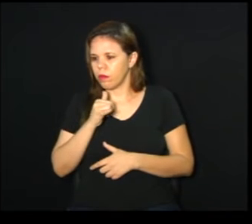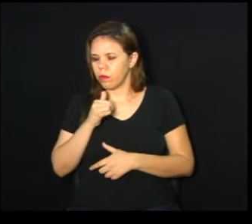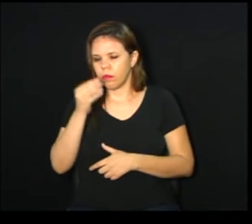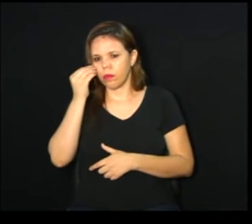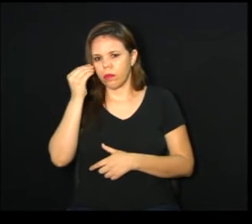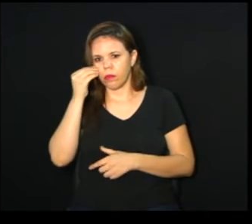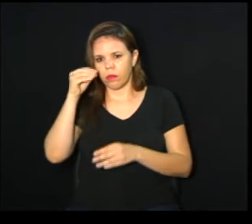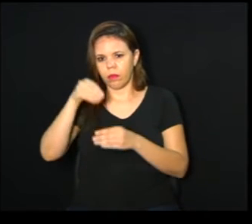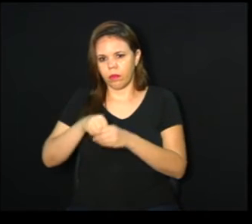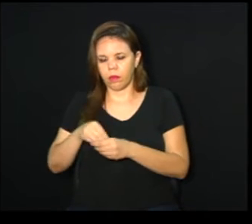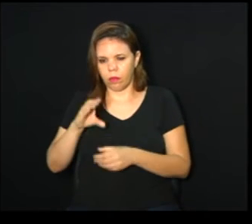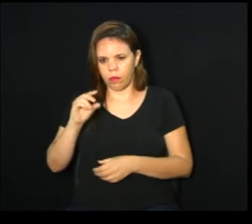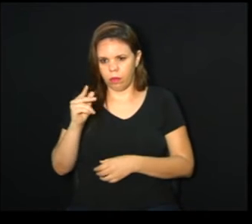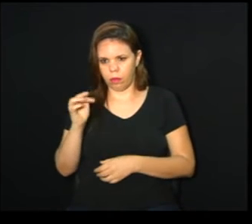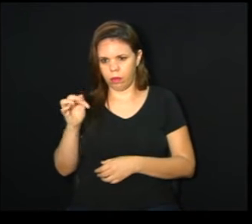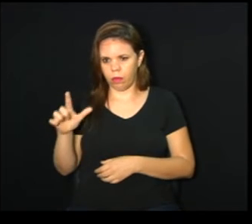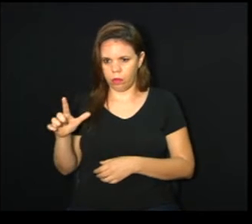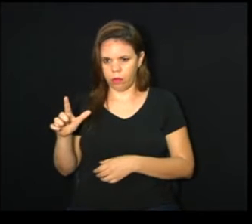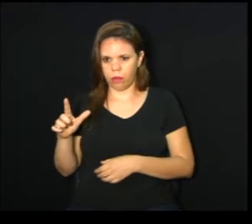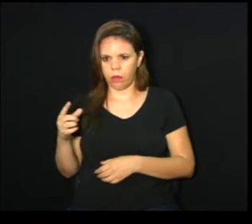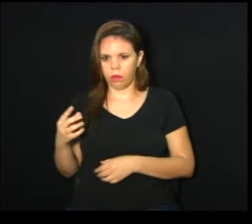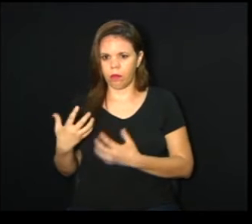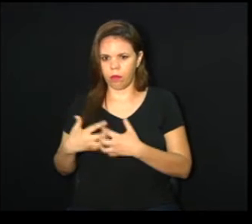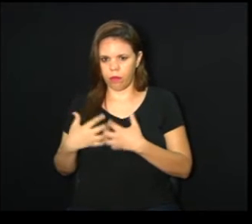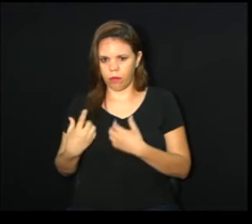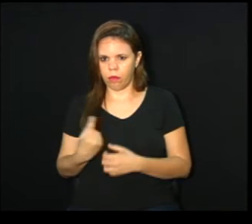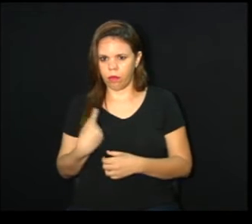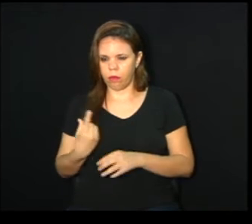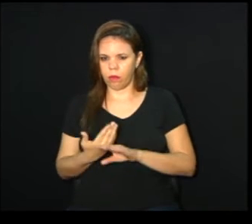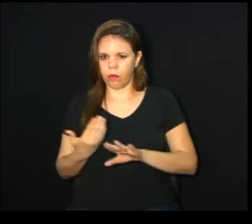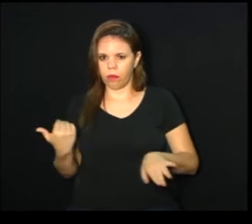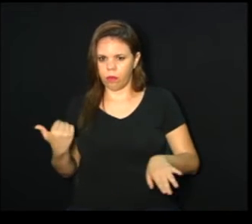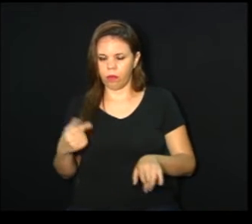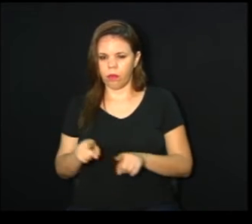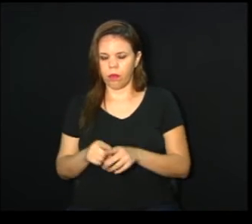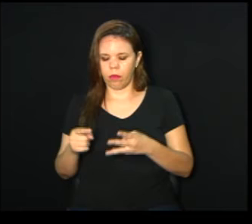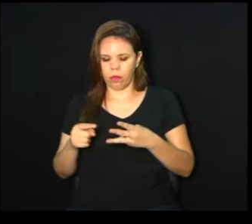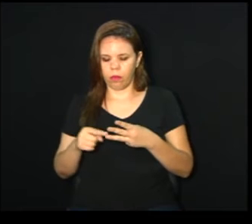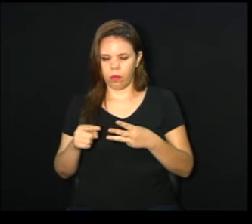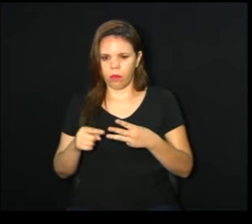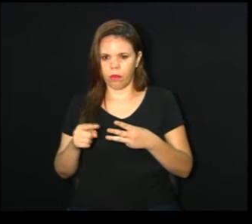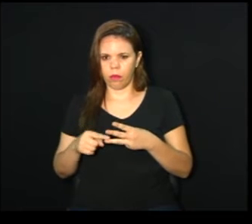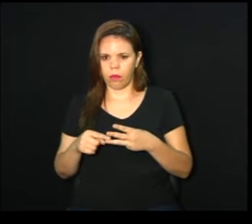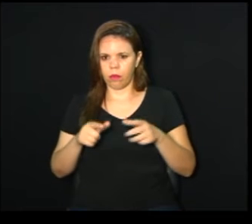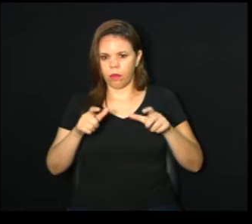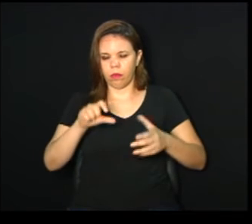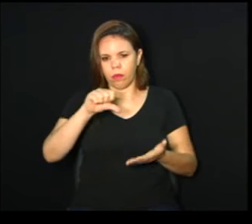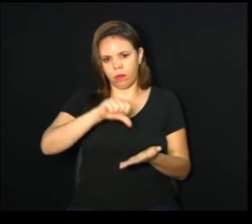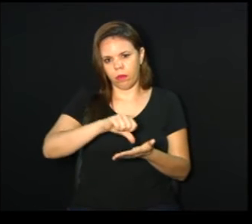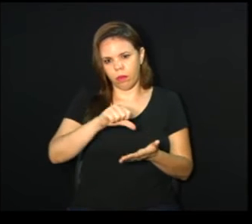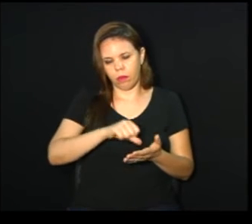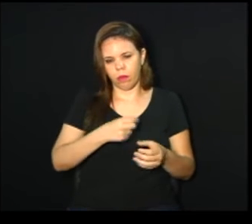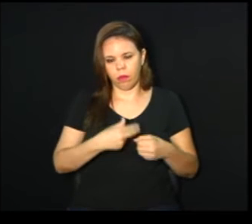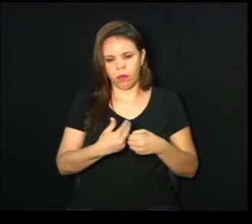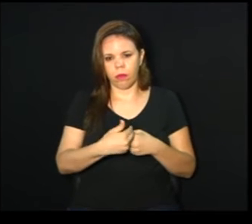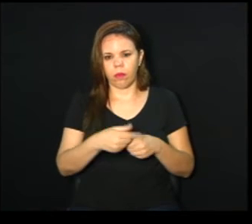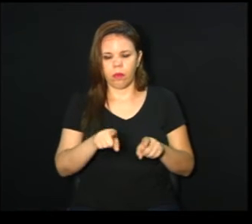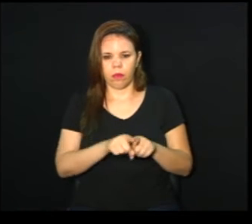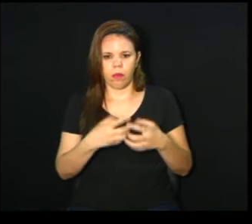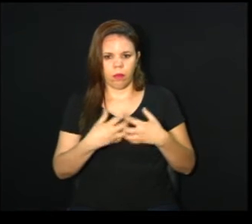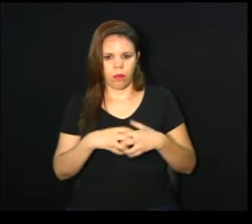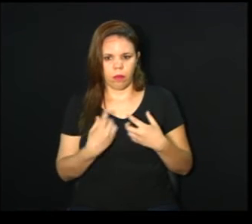testado dentro da CPFL, funcionando isoladamente. Temos uma outra ação que vai ser no campus da Unicamp também,